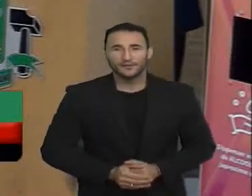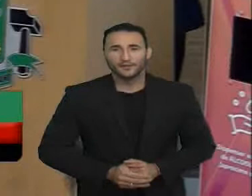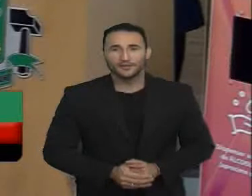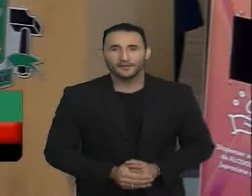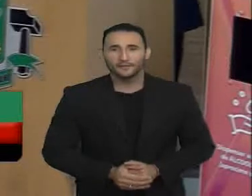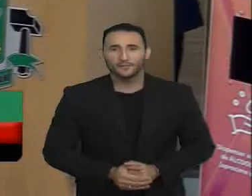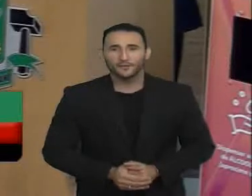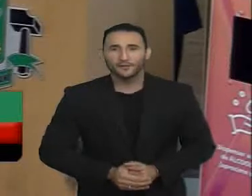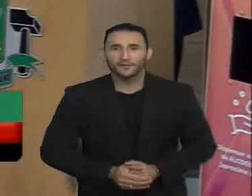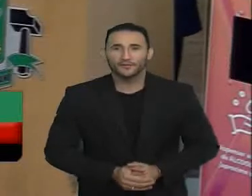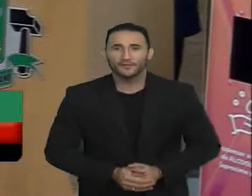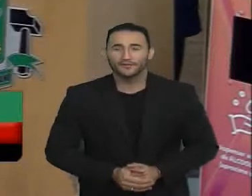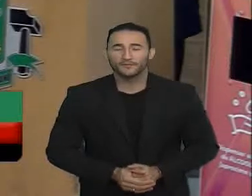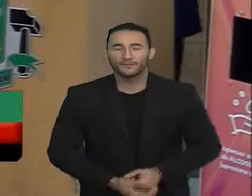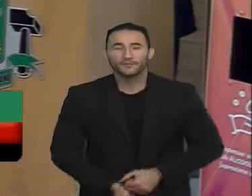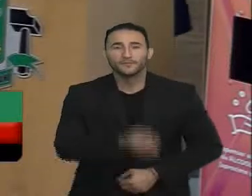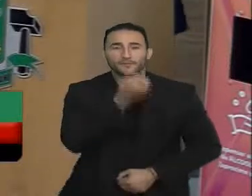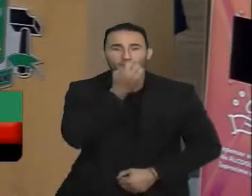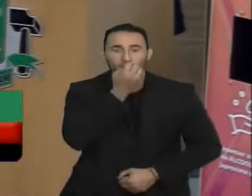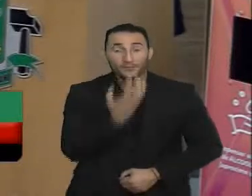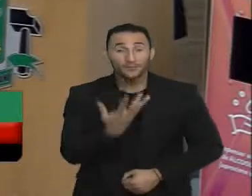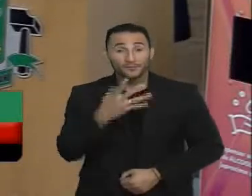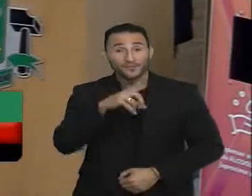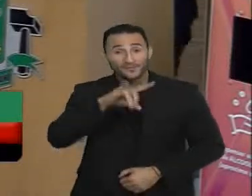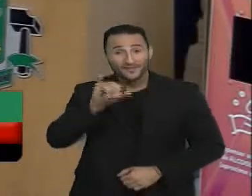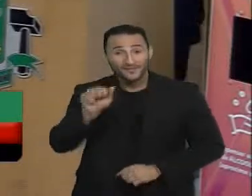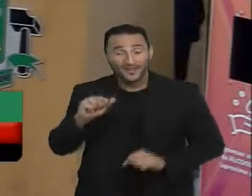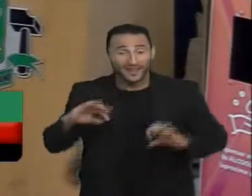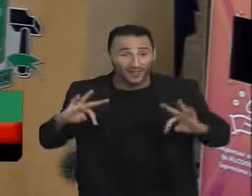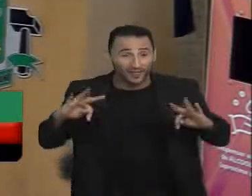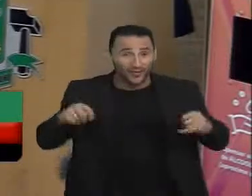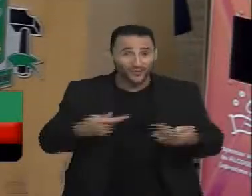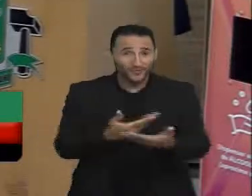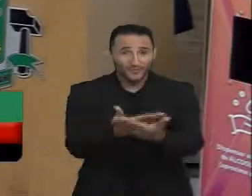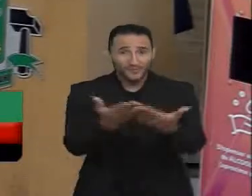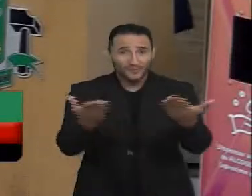Bom dia ainda, né? Bom dia a todos, bom dia, senhor presidente,